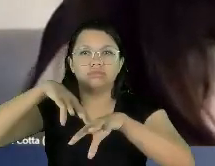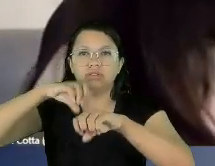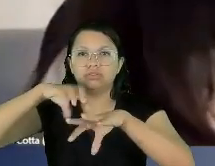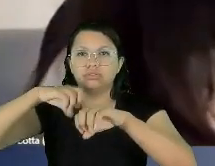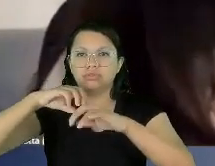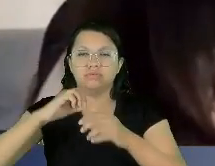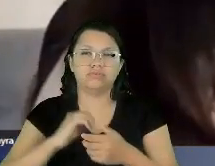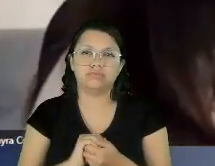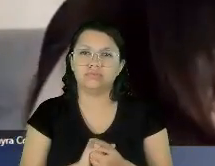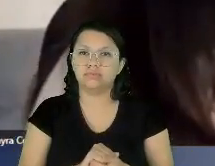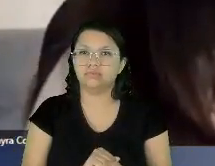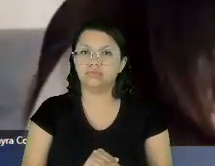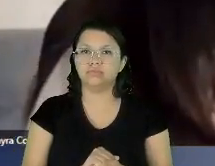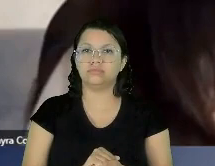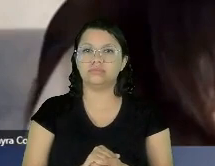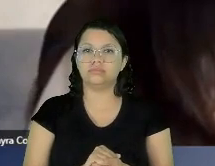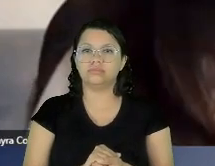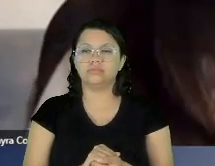efeito educativo.